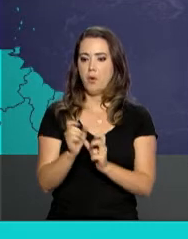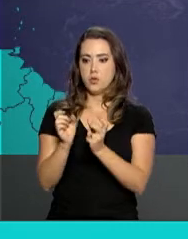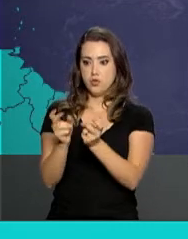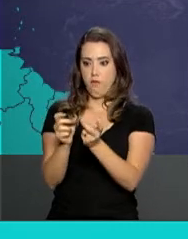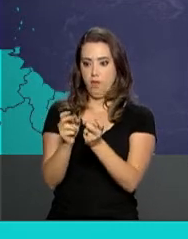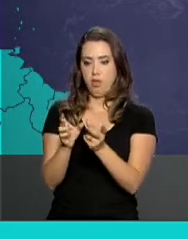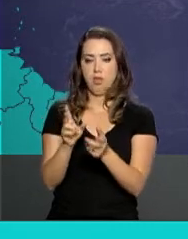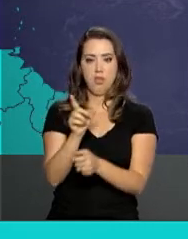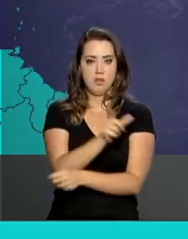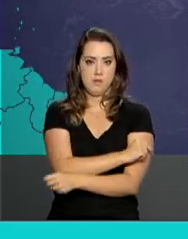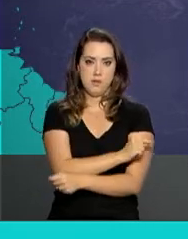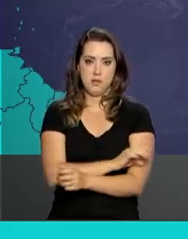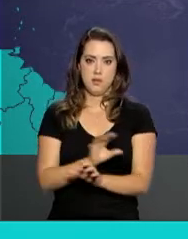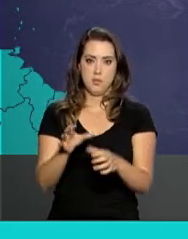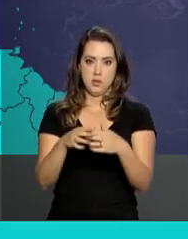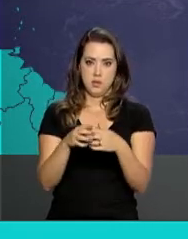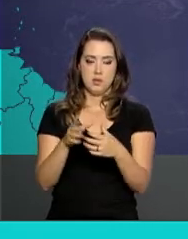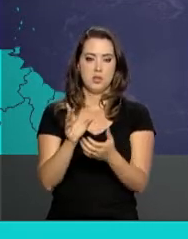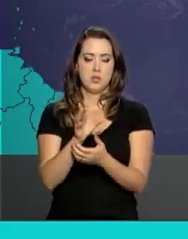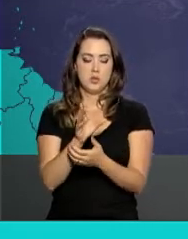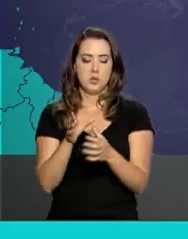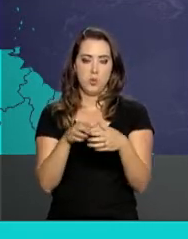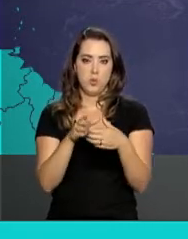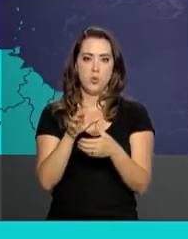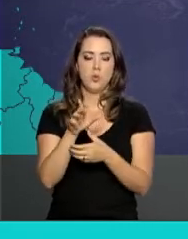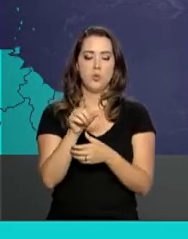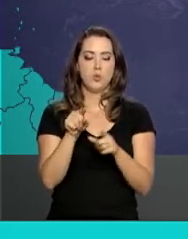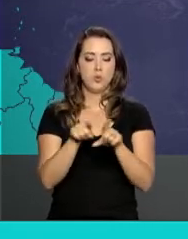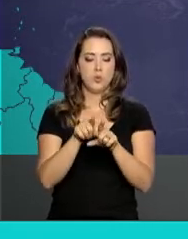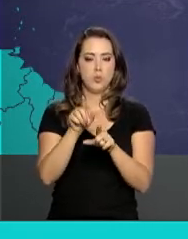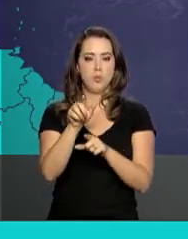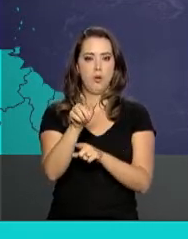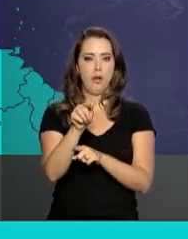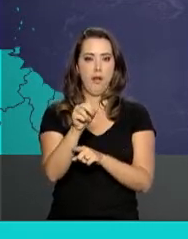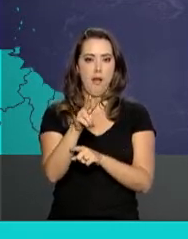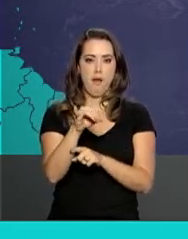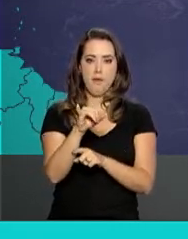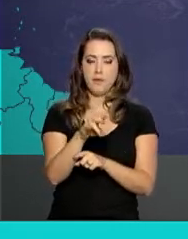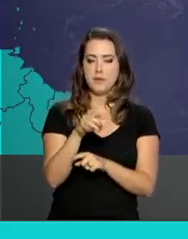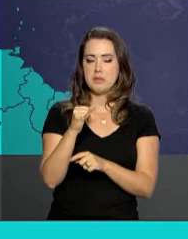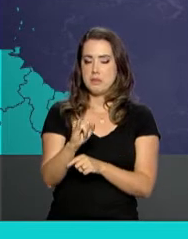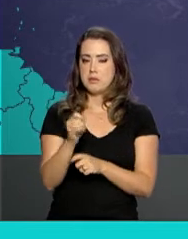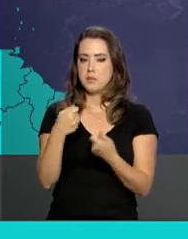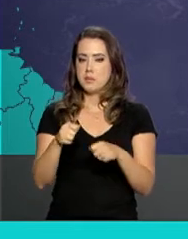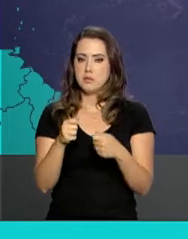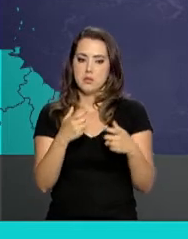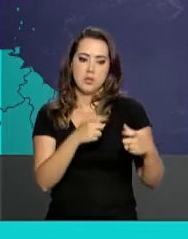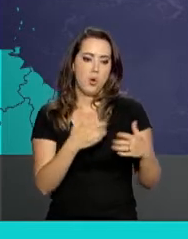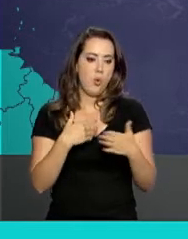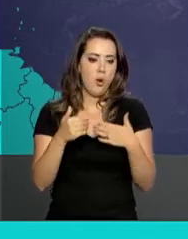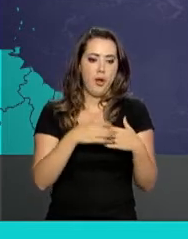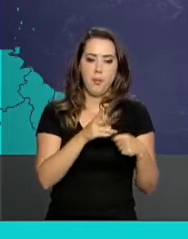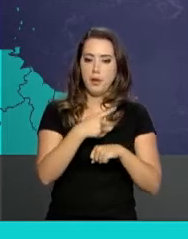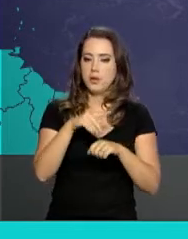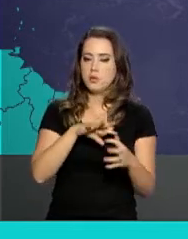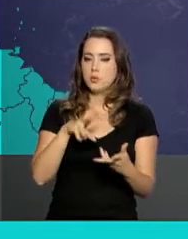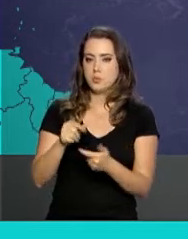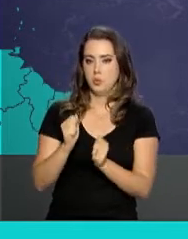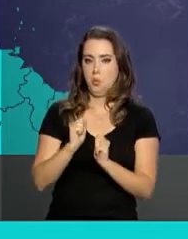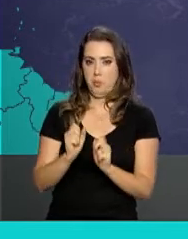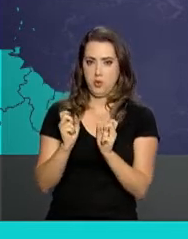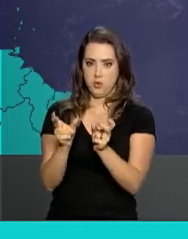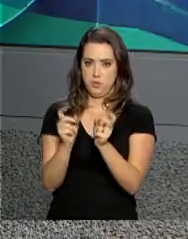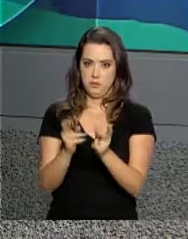essa instituição no momento em que houver uma necessidade em qualquer outro local do mundo e nós tivermos